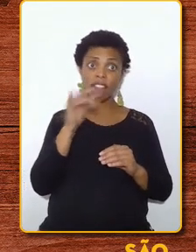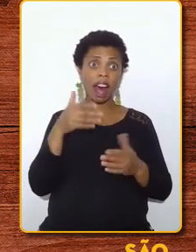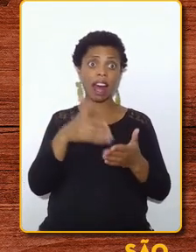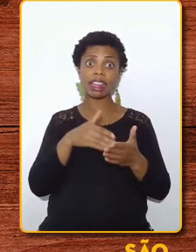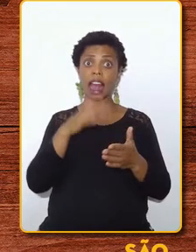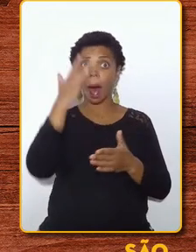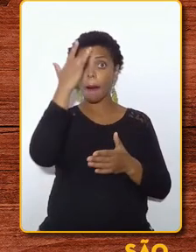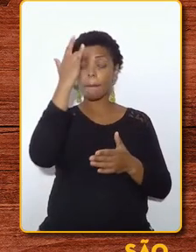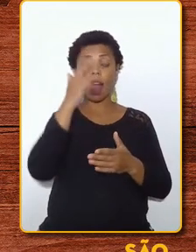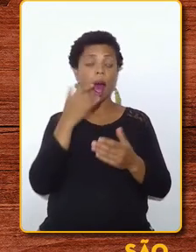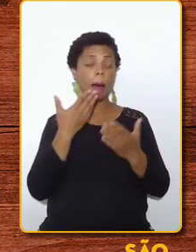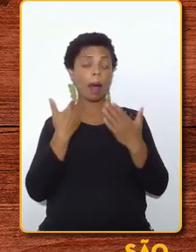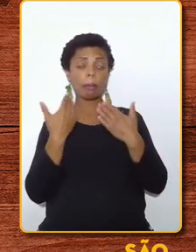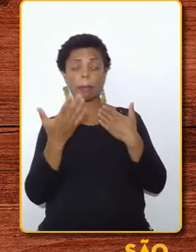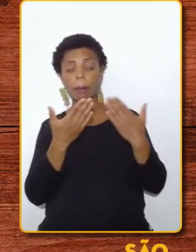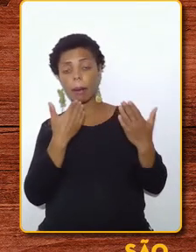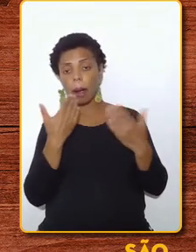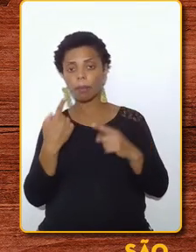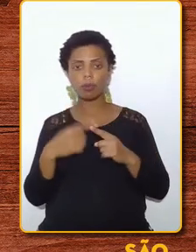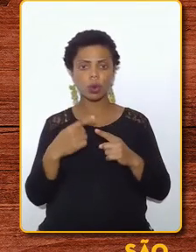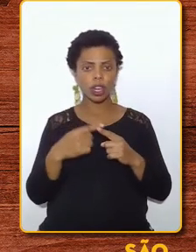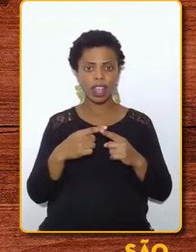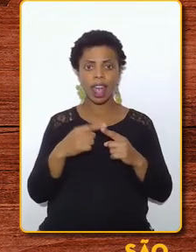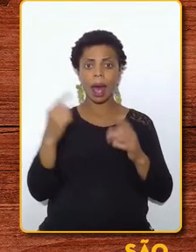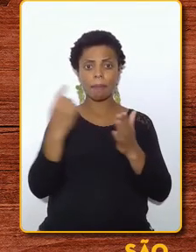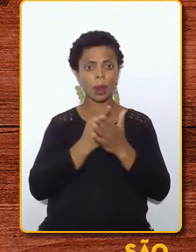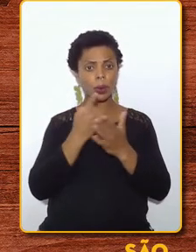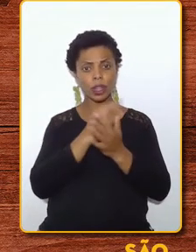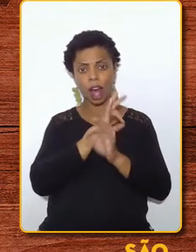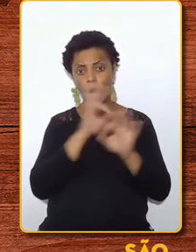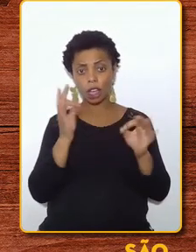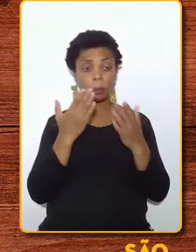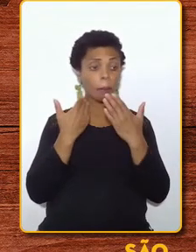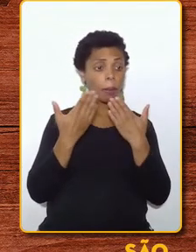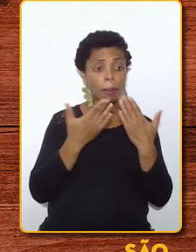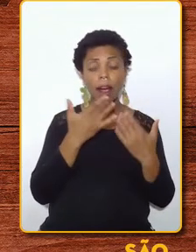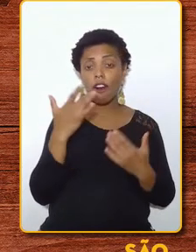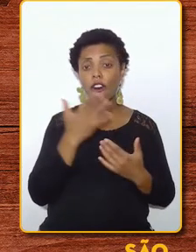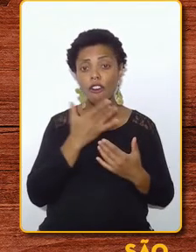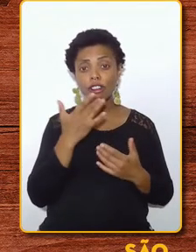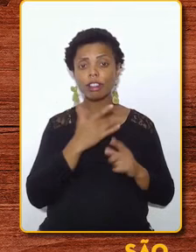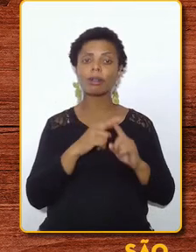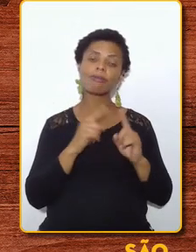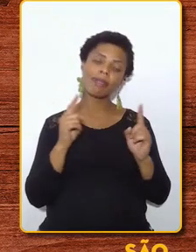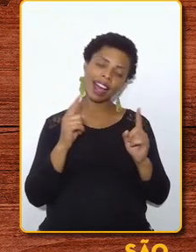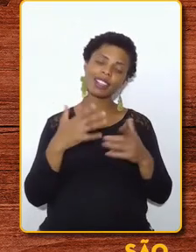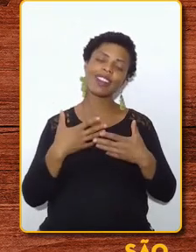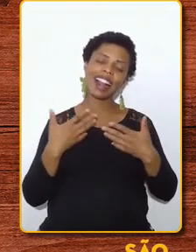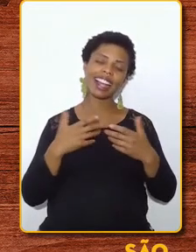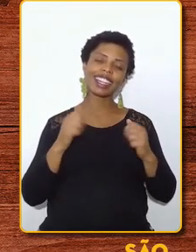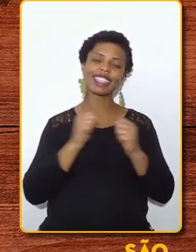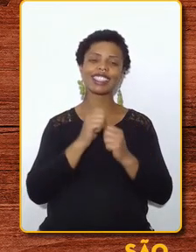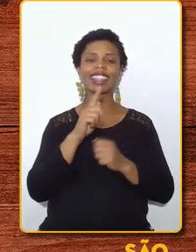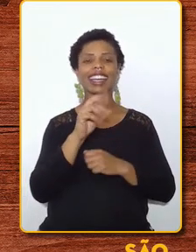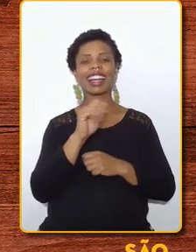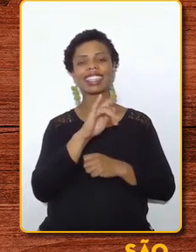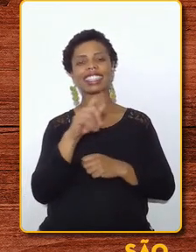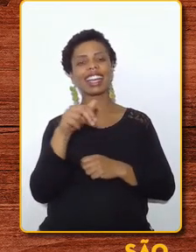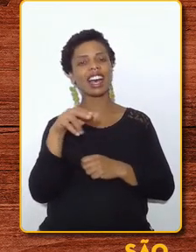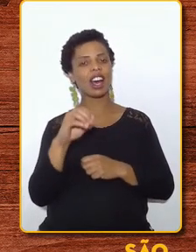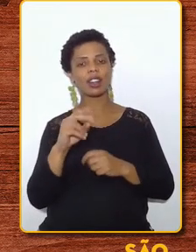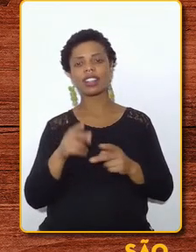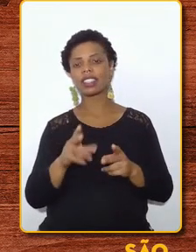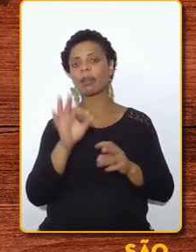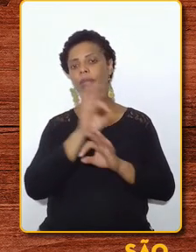ótimas, as prosas são boas, mas é uma alegria enorme. E estar com o Graziano é sempre bom, que eu aprendo com ele, um grande